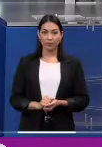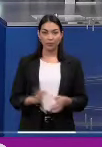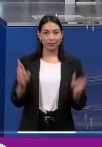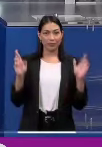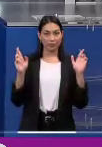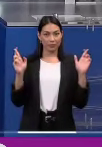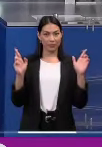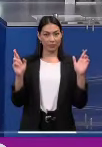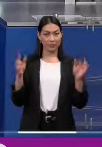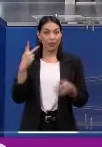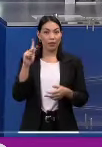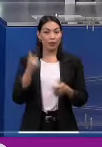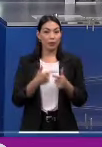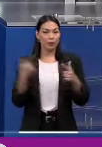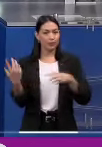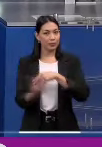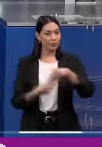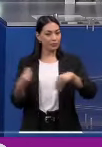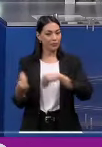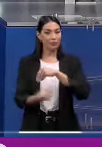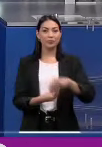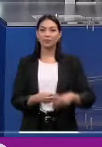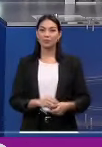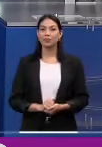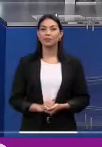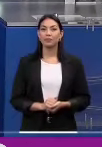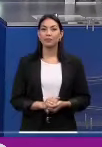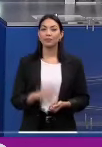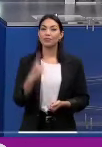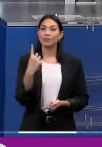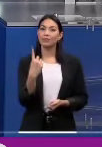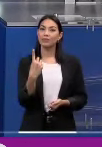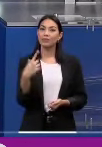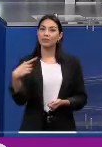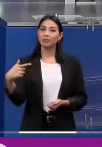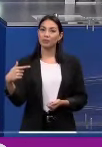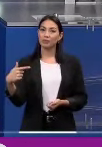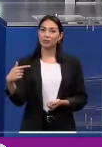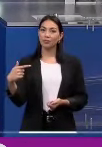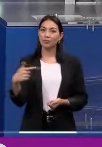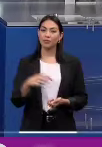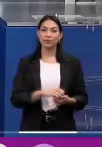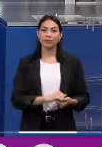Dedos cruzados, sua sorte girando. Número 17.